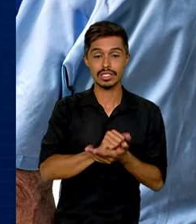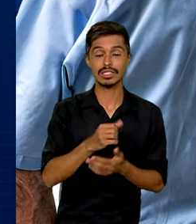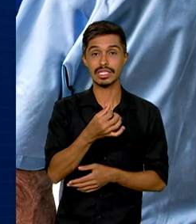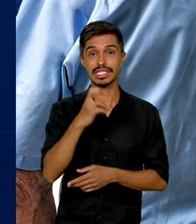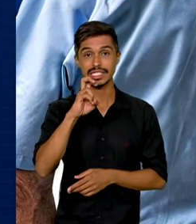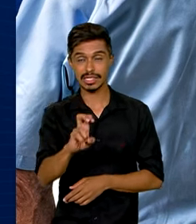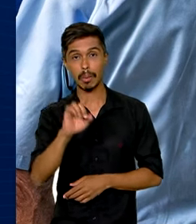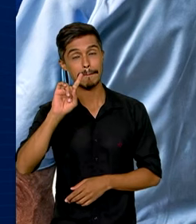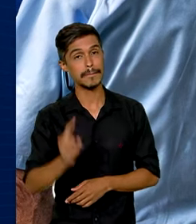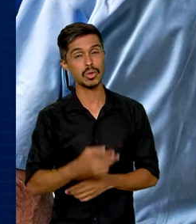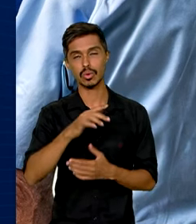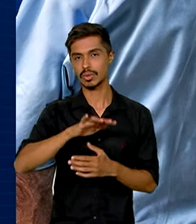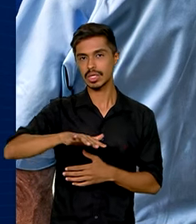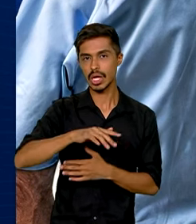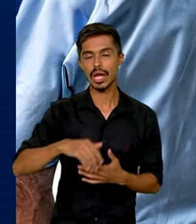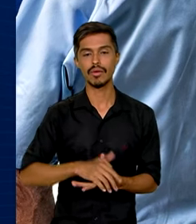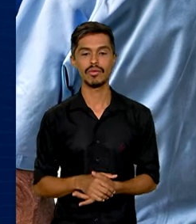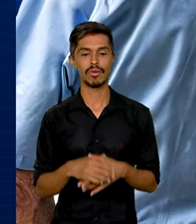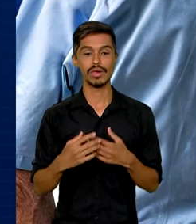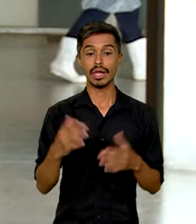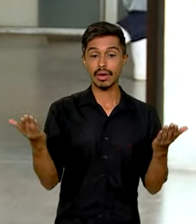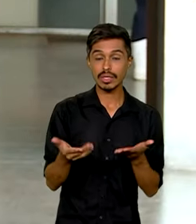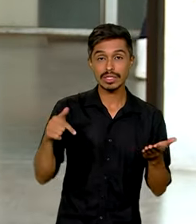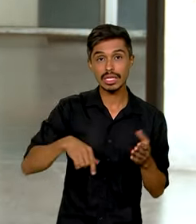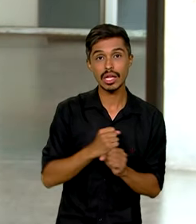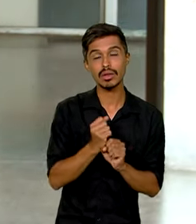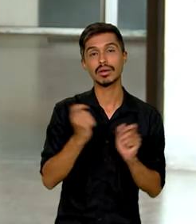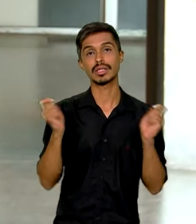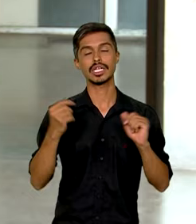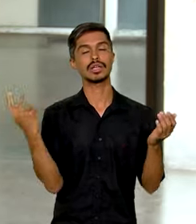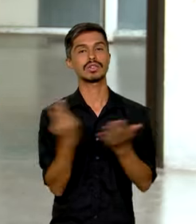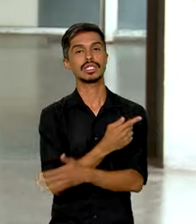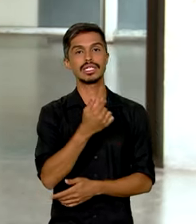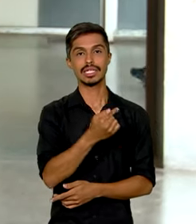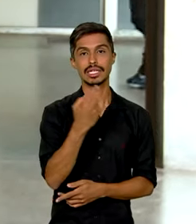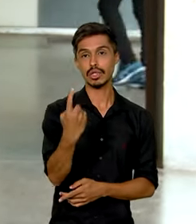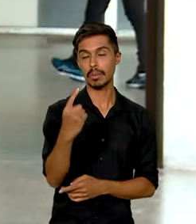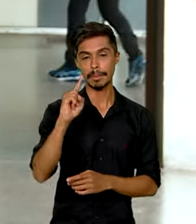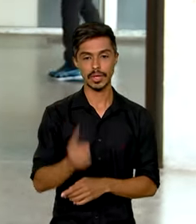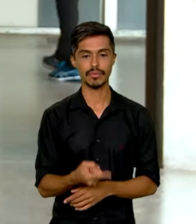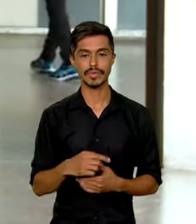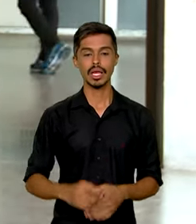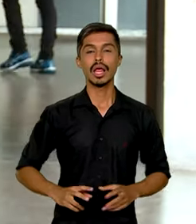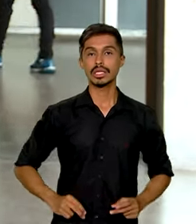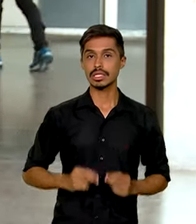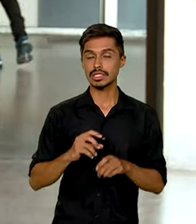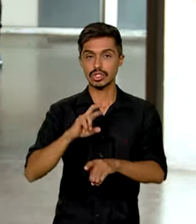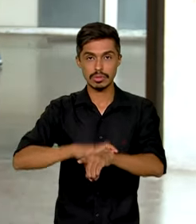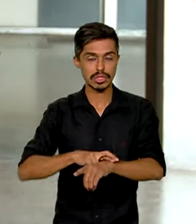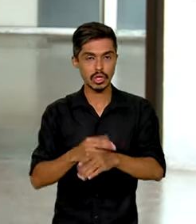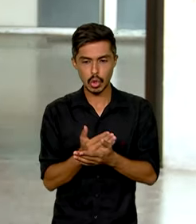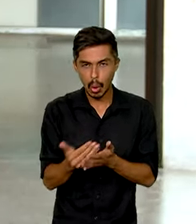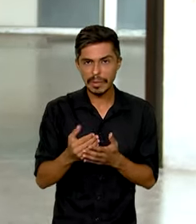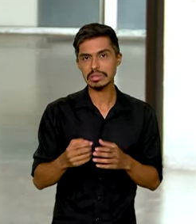casos e pode chegar a 72 mil este ano. A maioria dos casos de câncer de próstata não apresentam sintomas no